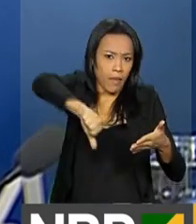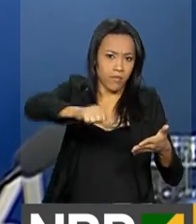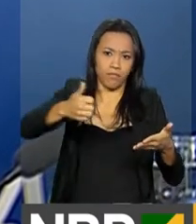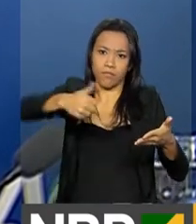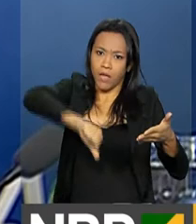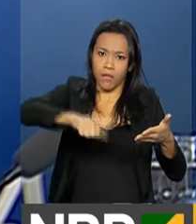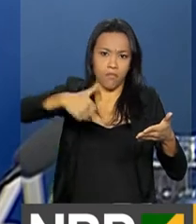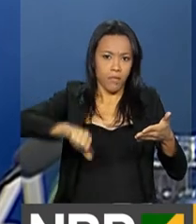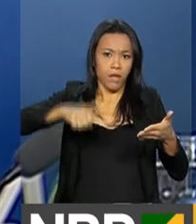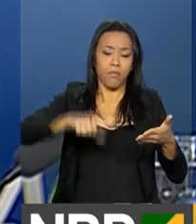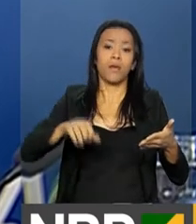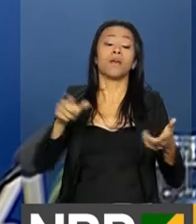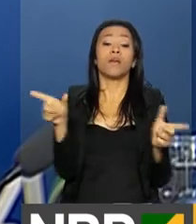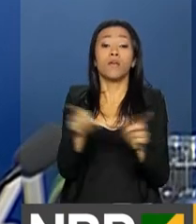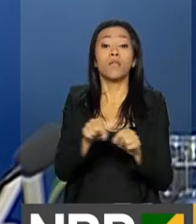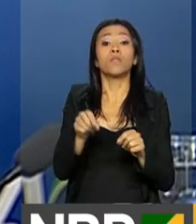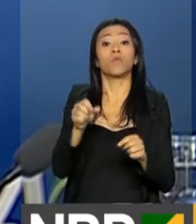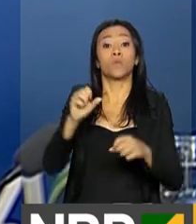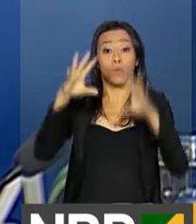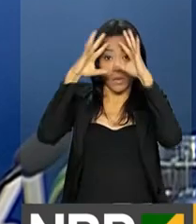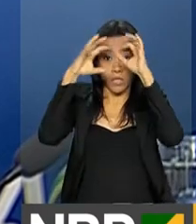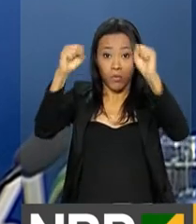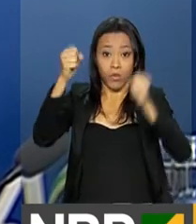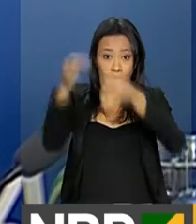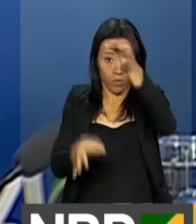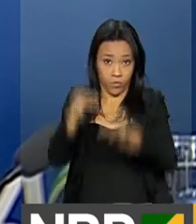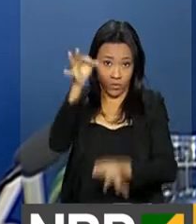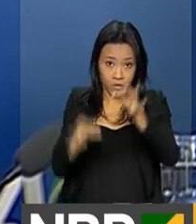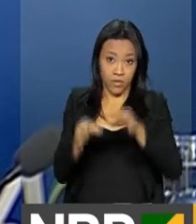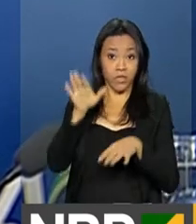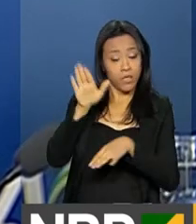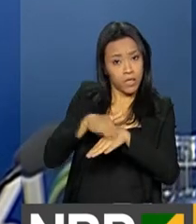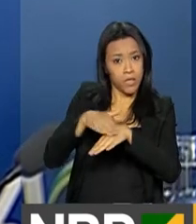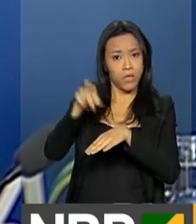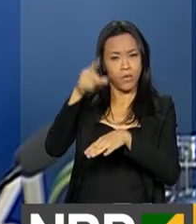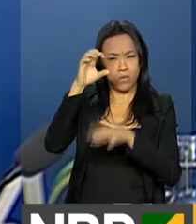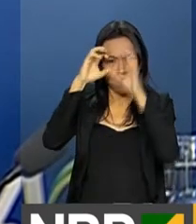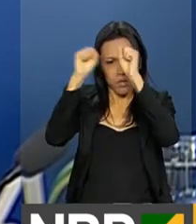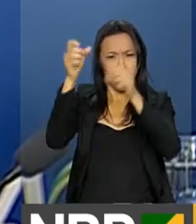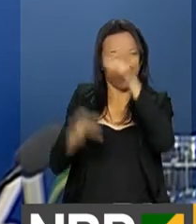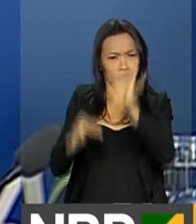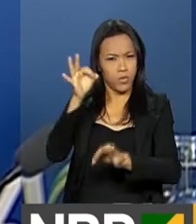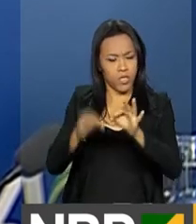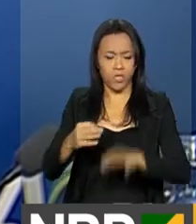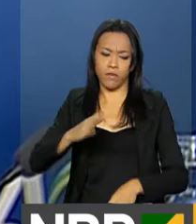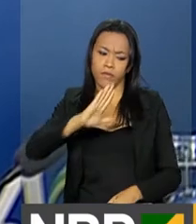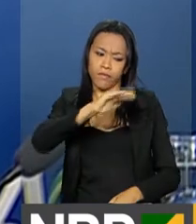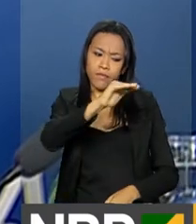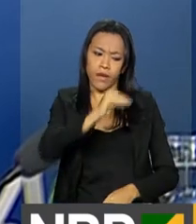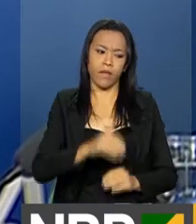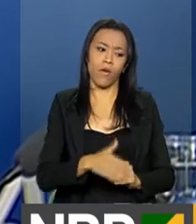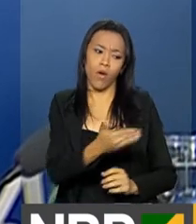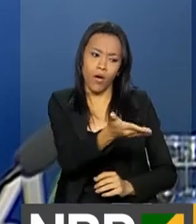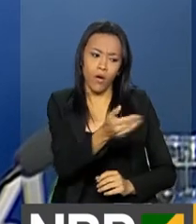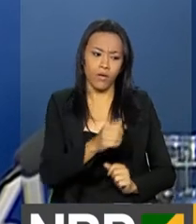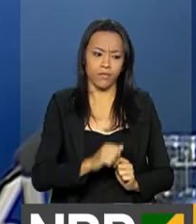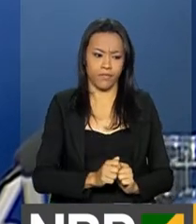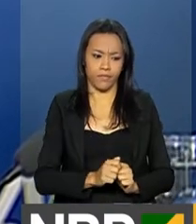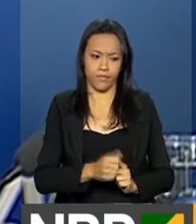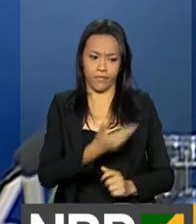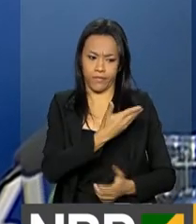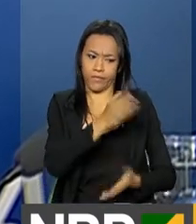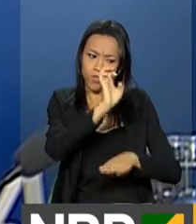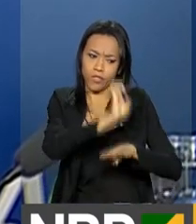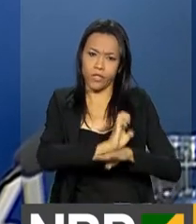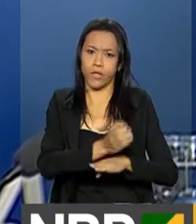Não é? Sendo certo que, em várias ocasiões, o Tribunal, muito elegantemente, ainda dava um puxãozinho de orelha no Estado e na